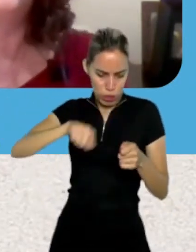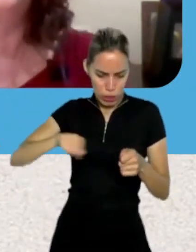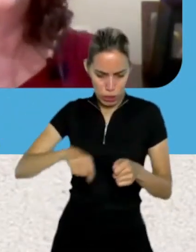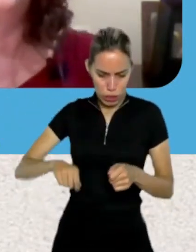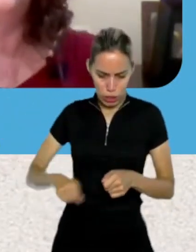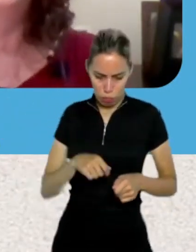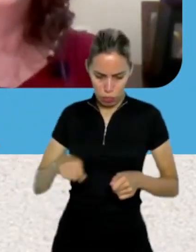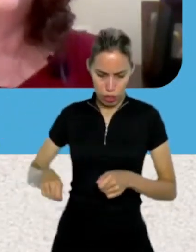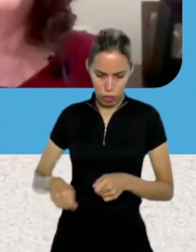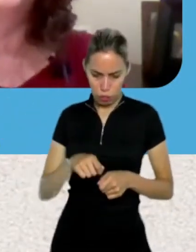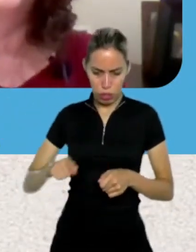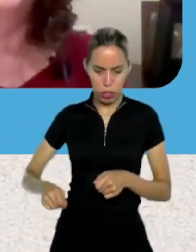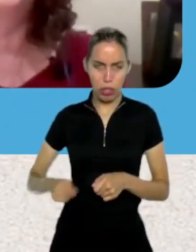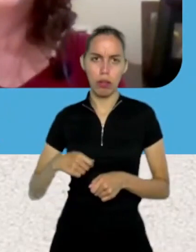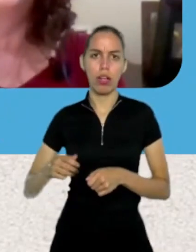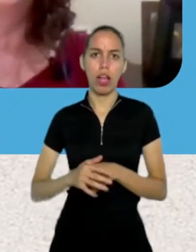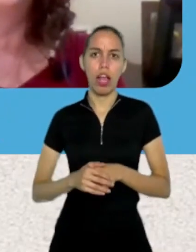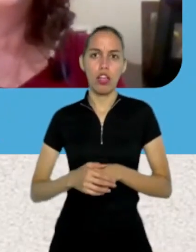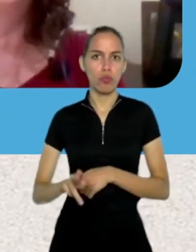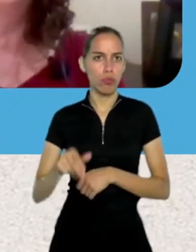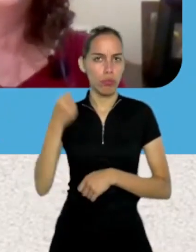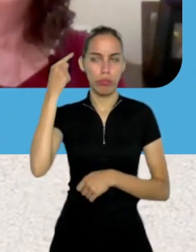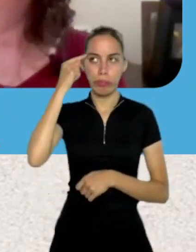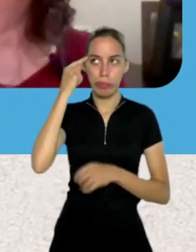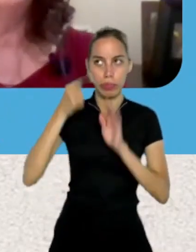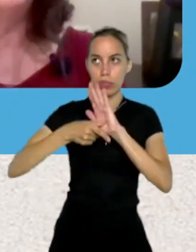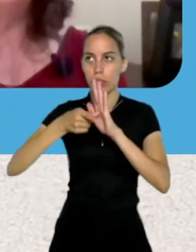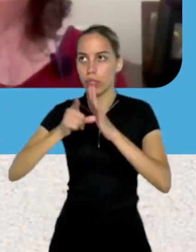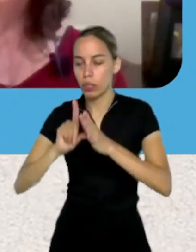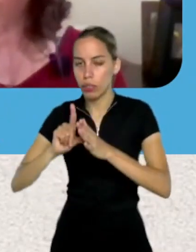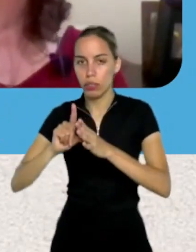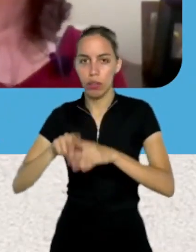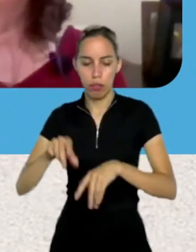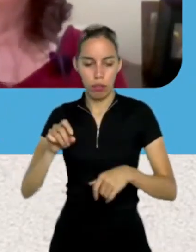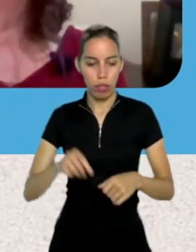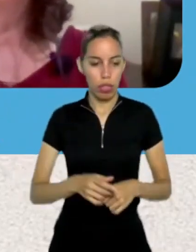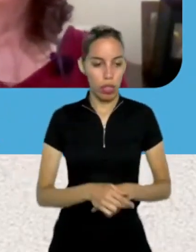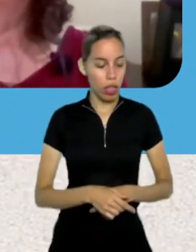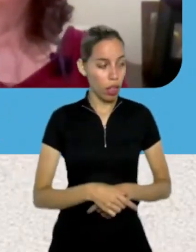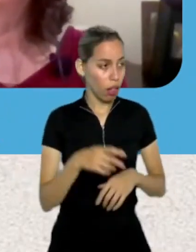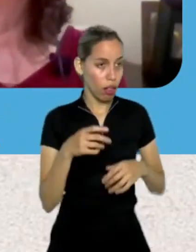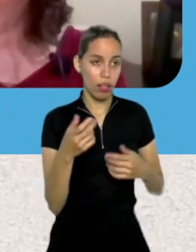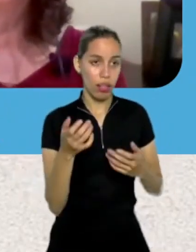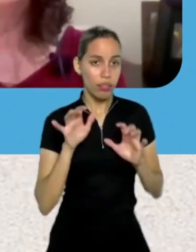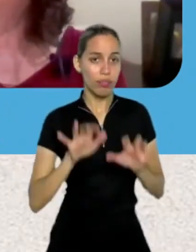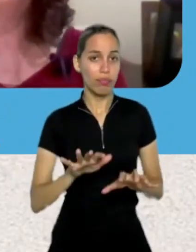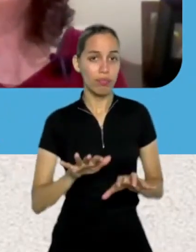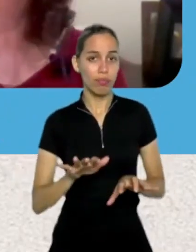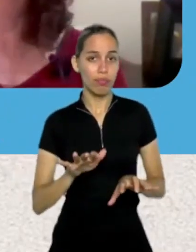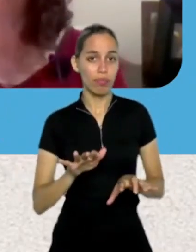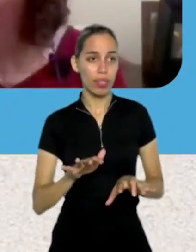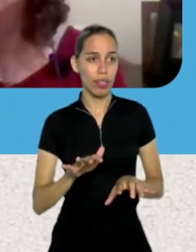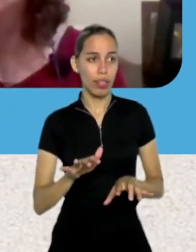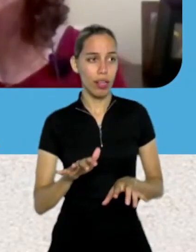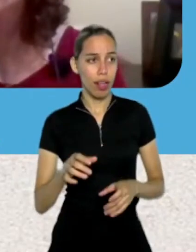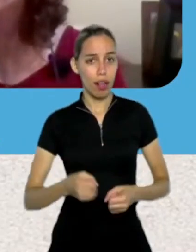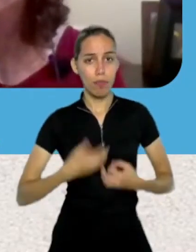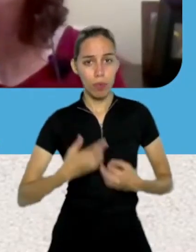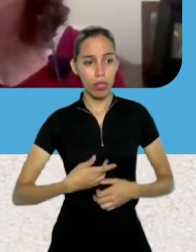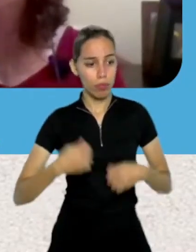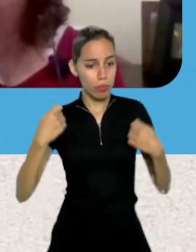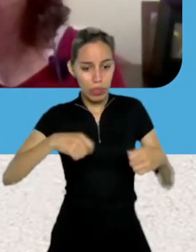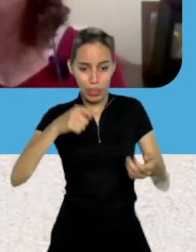nela antes, nunca tinha acontecido. E é isso, né? O poema vem, É, ou a história, né? Você tem é muito que anotar